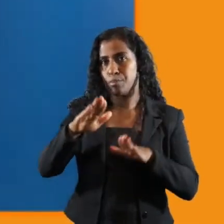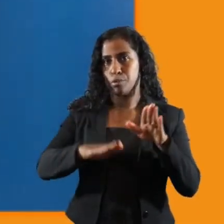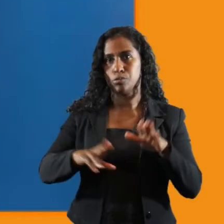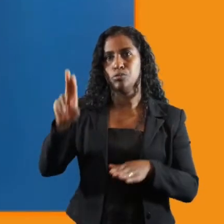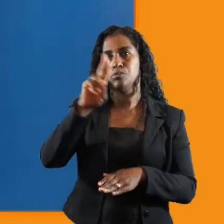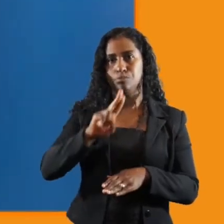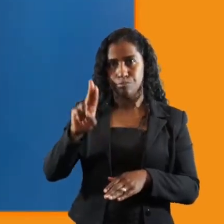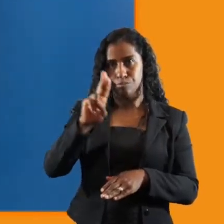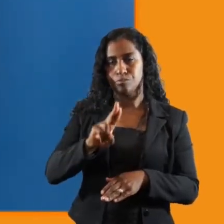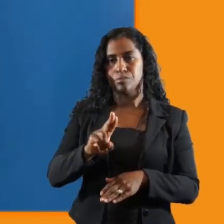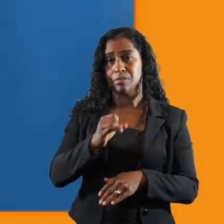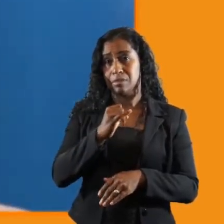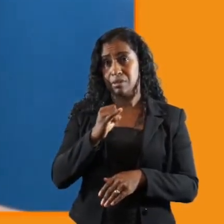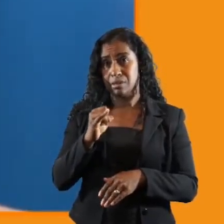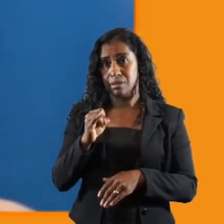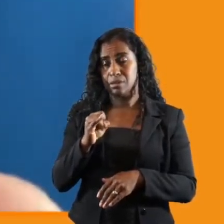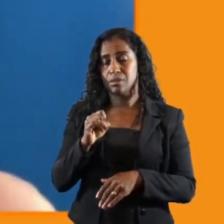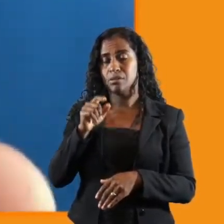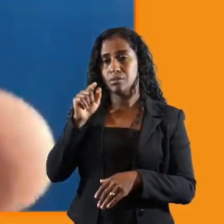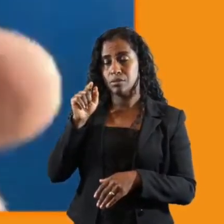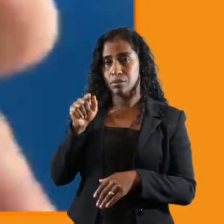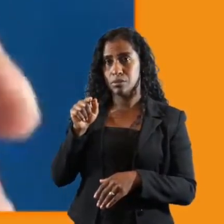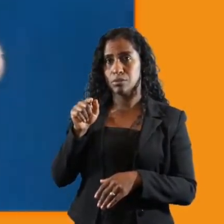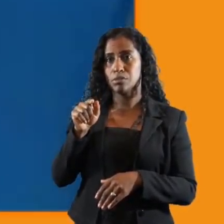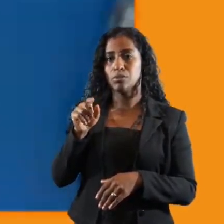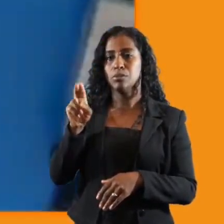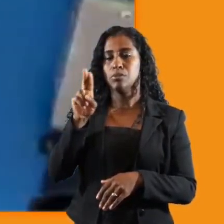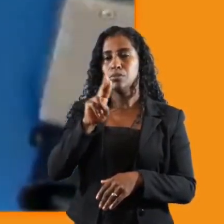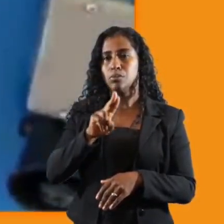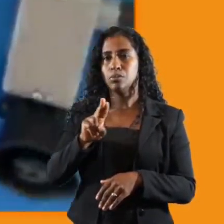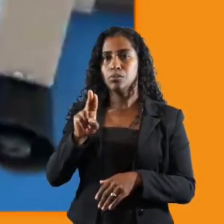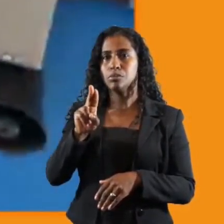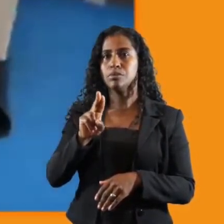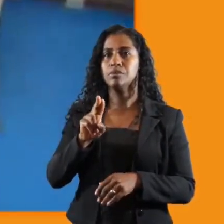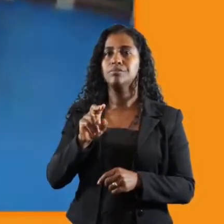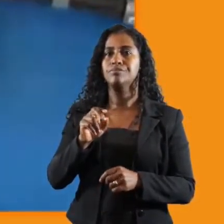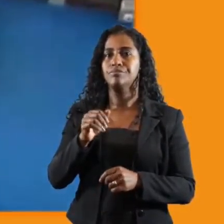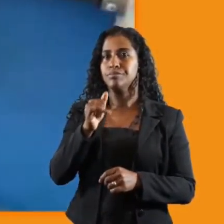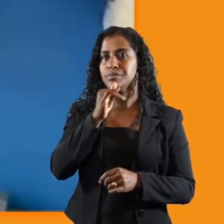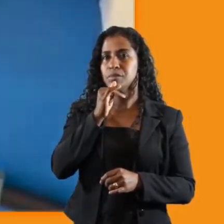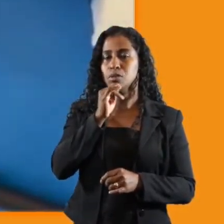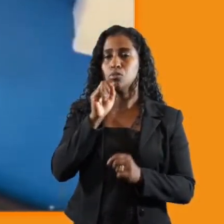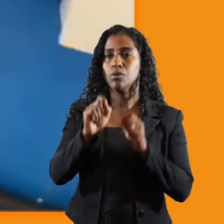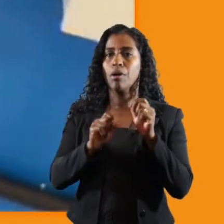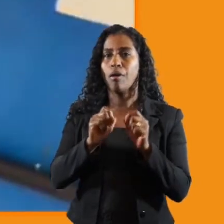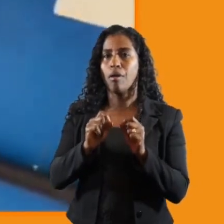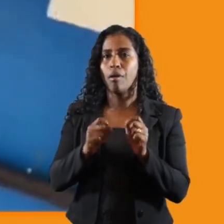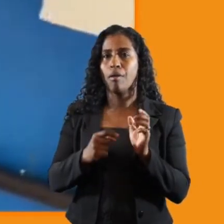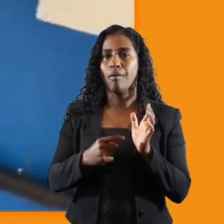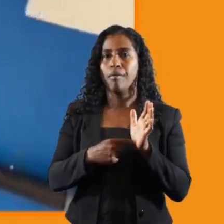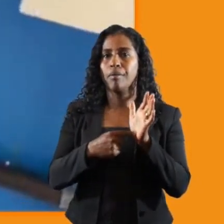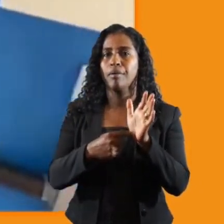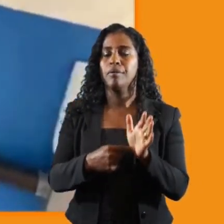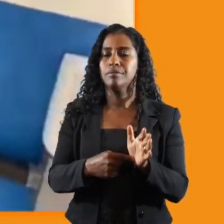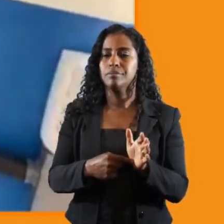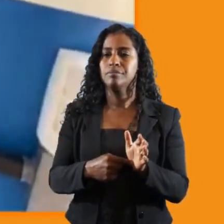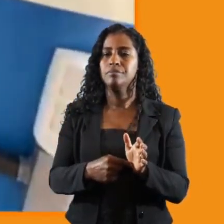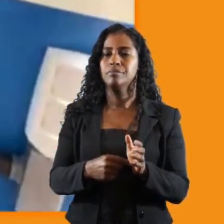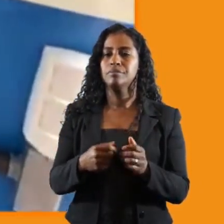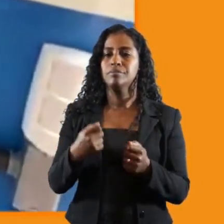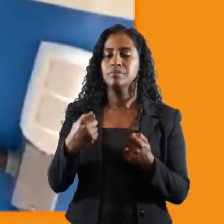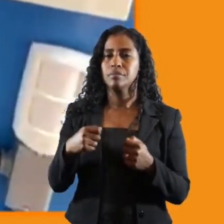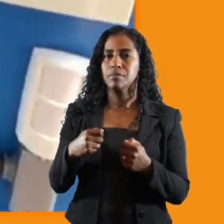consumo? Porque dependendo do que você vai ligar, você vai precisar de uma quantidade de módulos e de uma